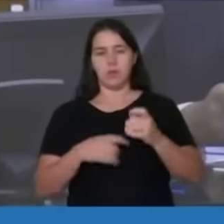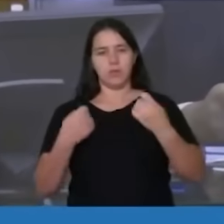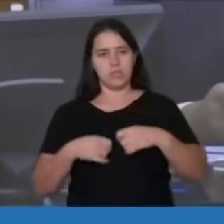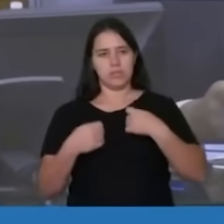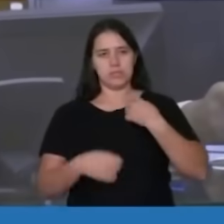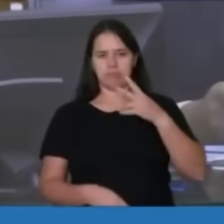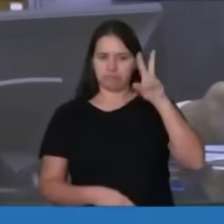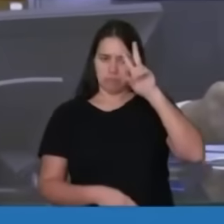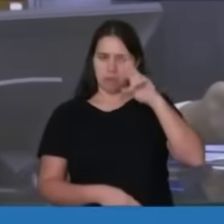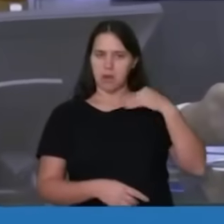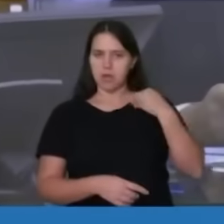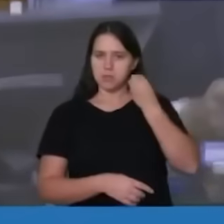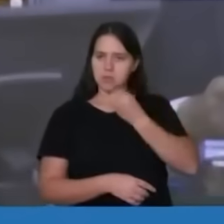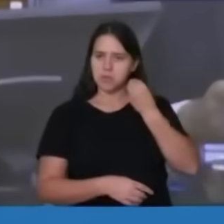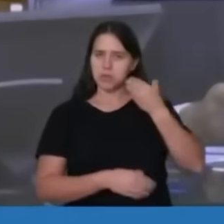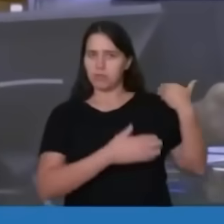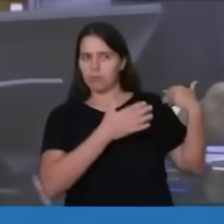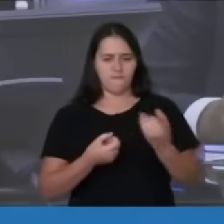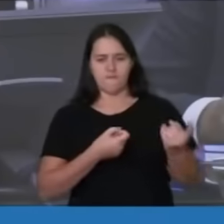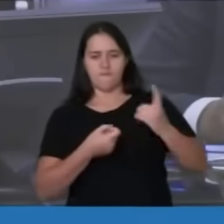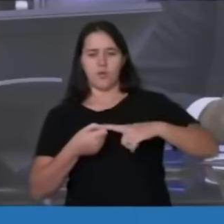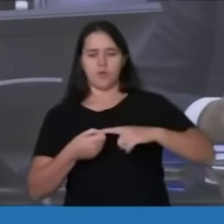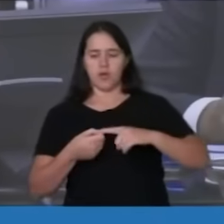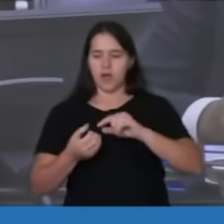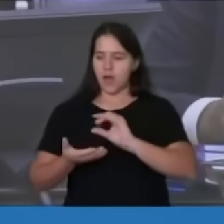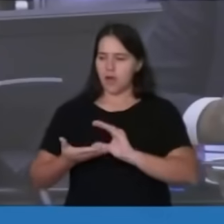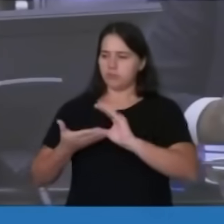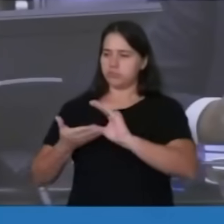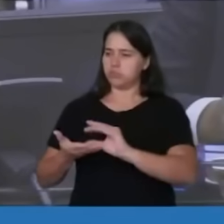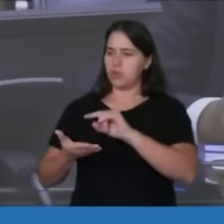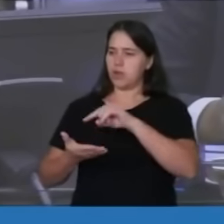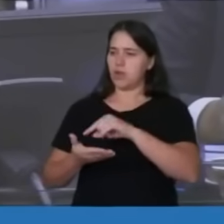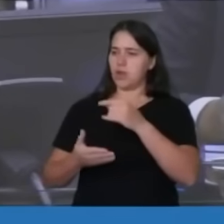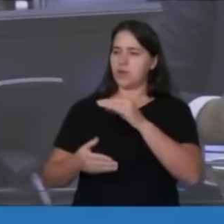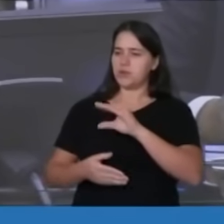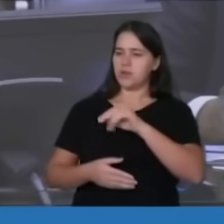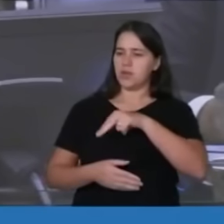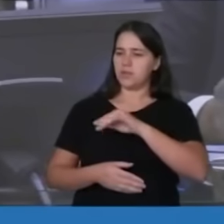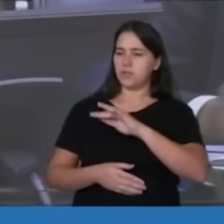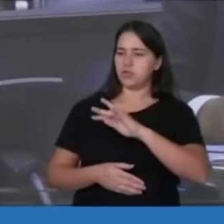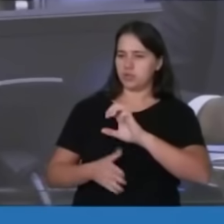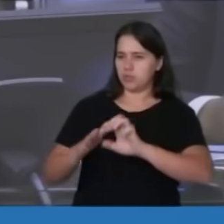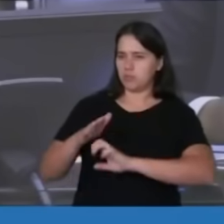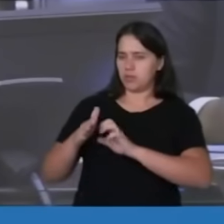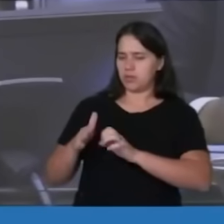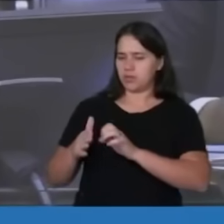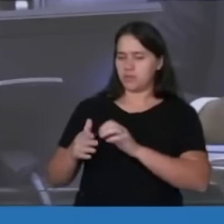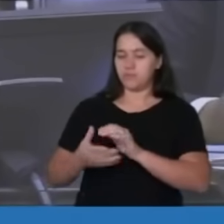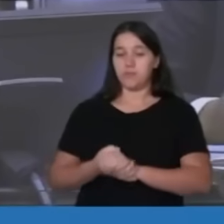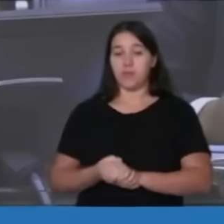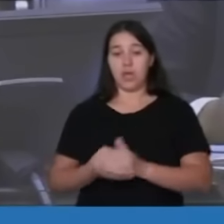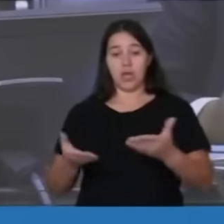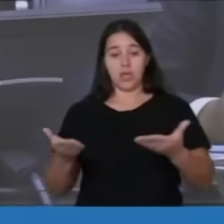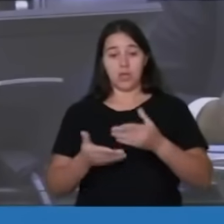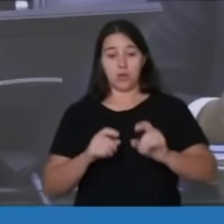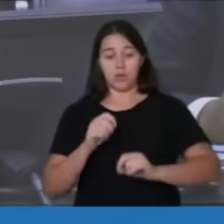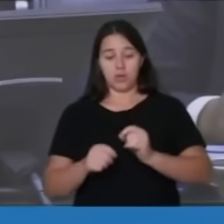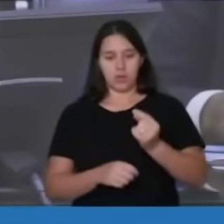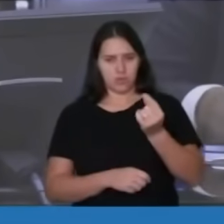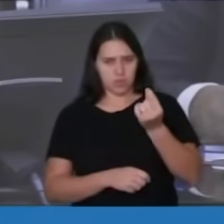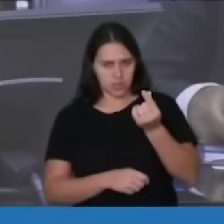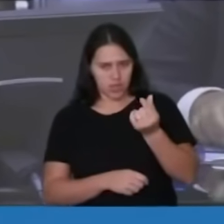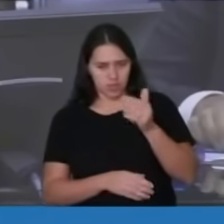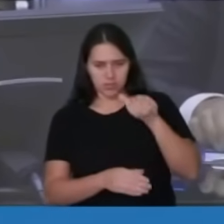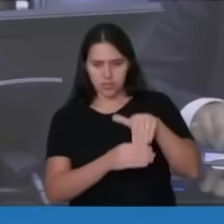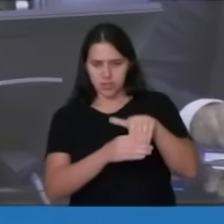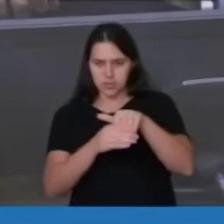últimas eleições relativamente ao fundo eleitoral. Em segundo lugar, nós precipitaremos naturalmente com esse custo das eleições, porque se